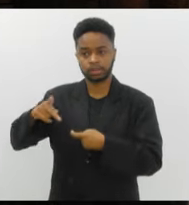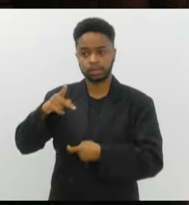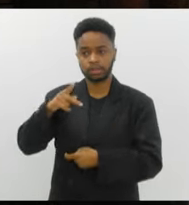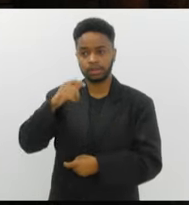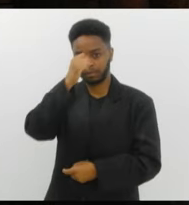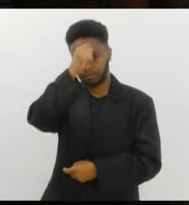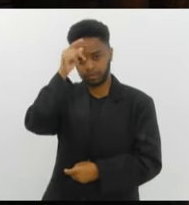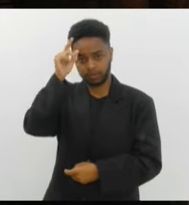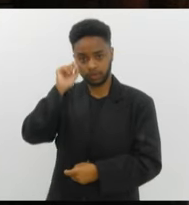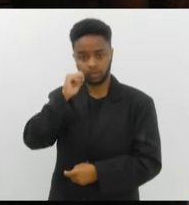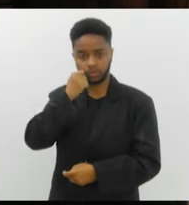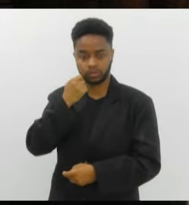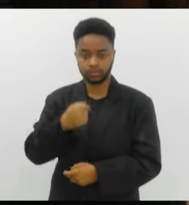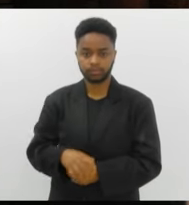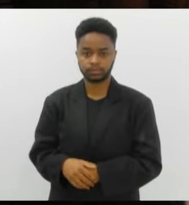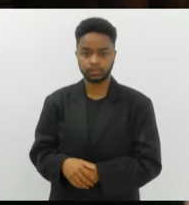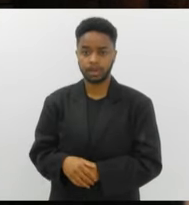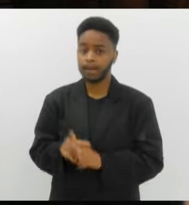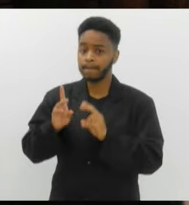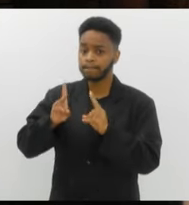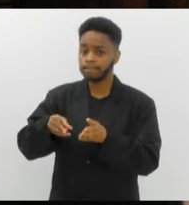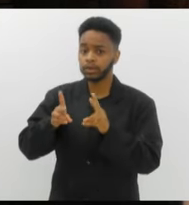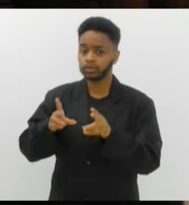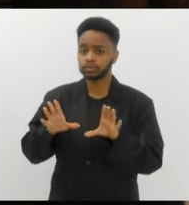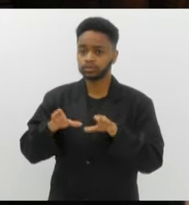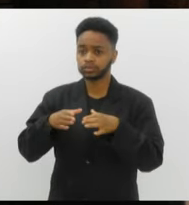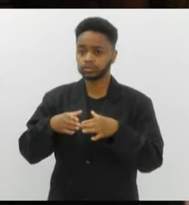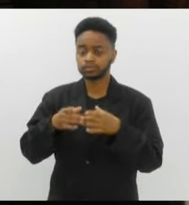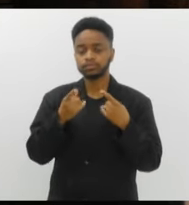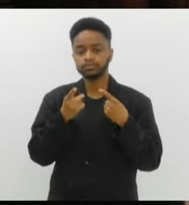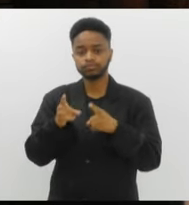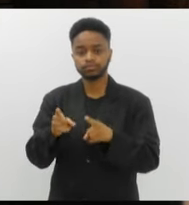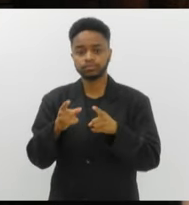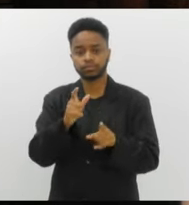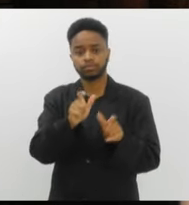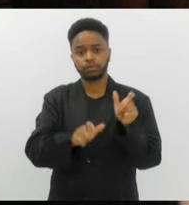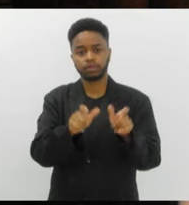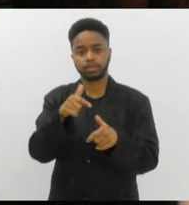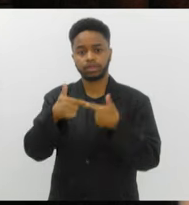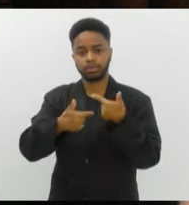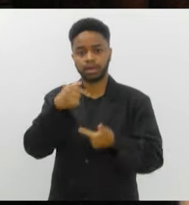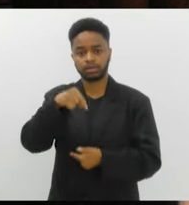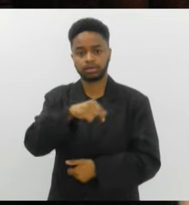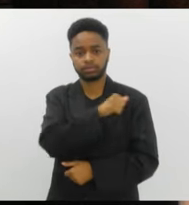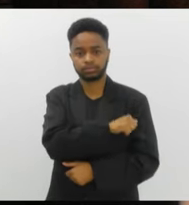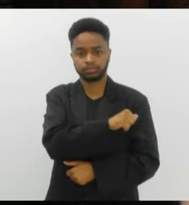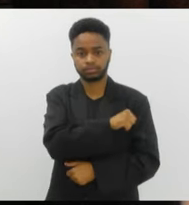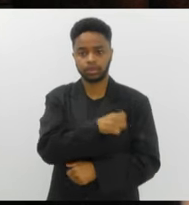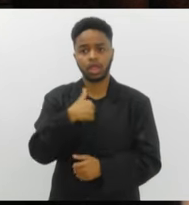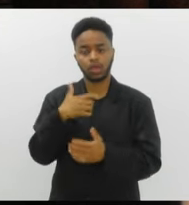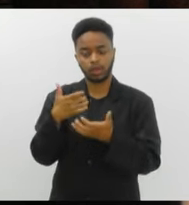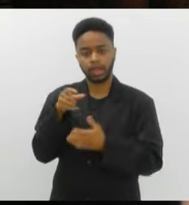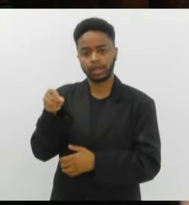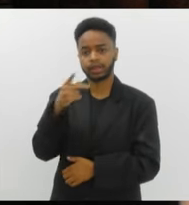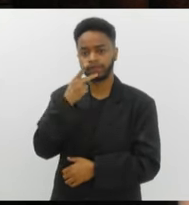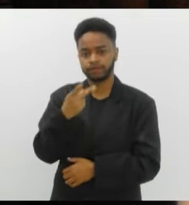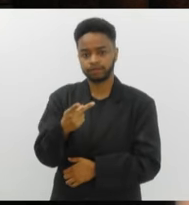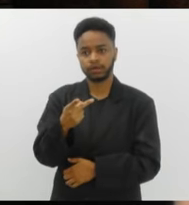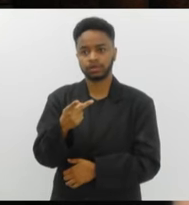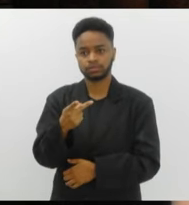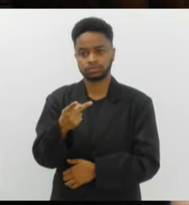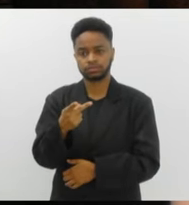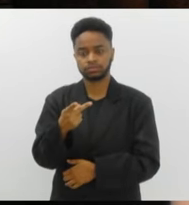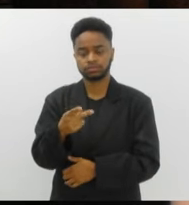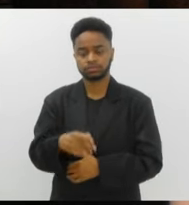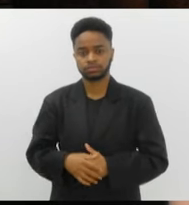Paes, porra. Essa mesmo que atormenta os trabalhadores do Rio de Janeiro. Eu quero que ele fale aqui, deputado